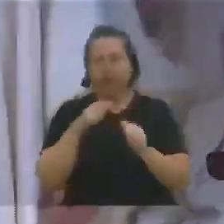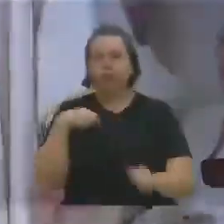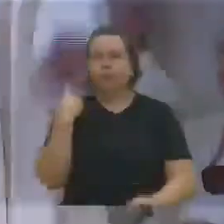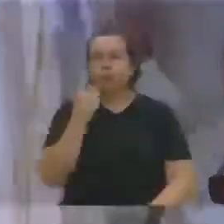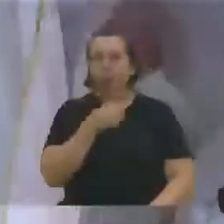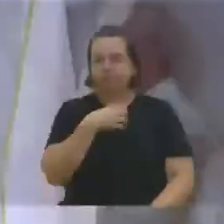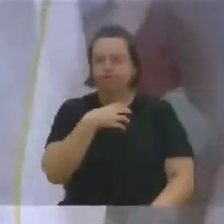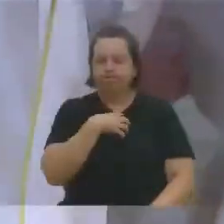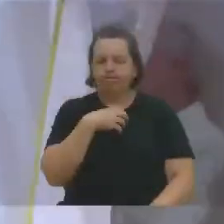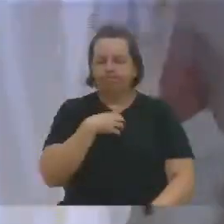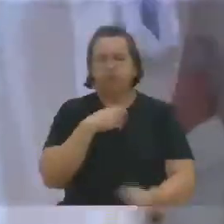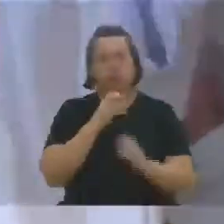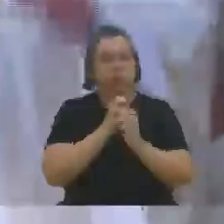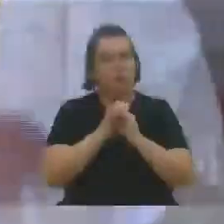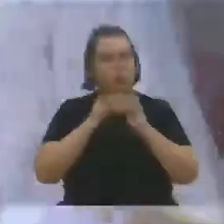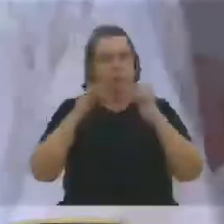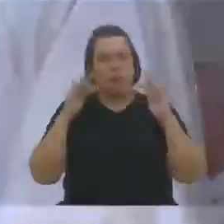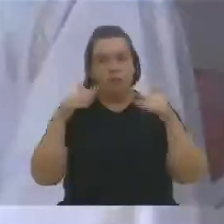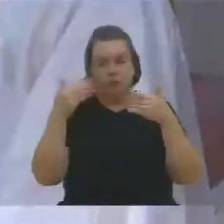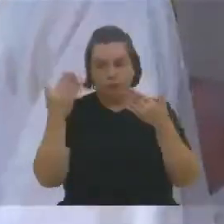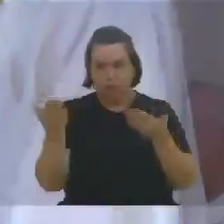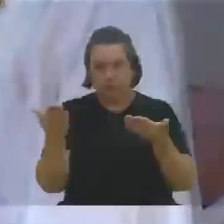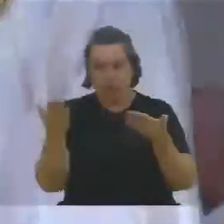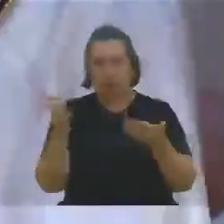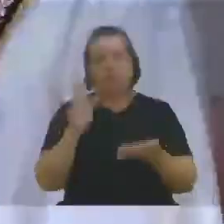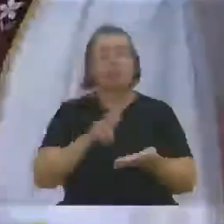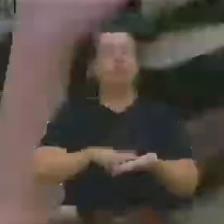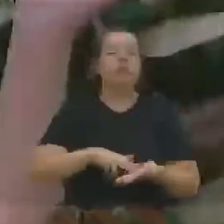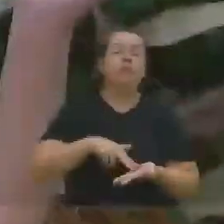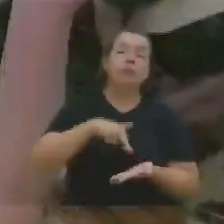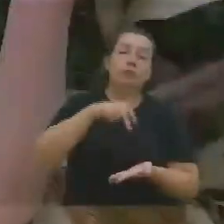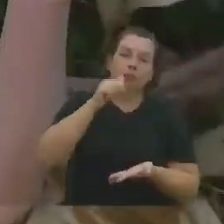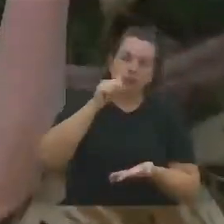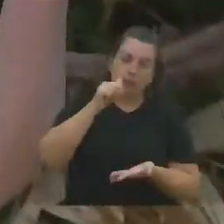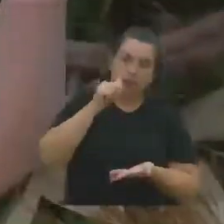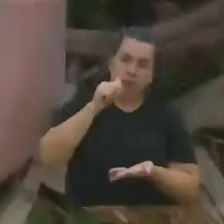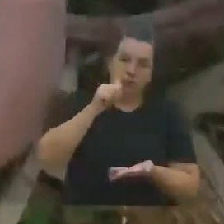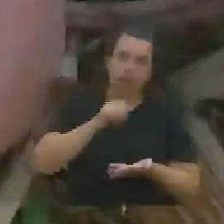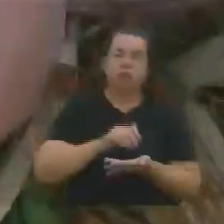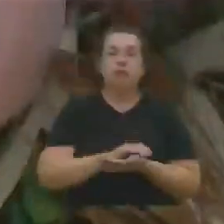uma forma gloriosa e ressuscitado.